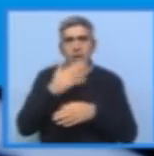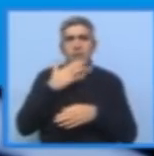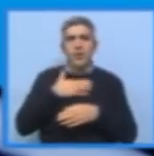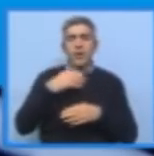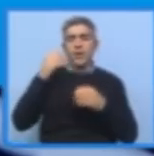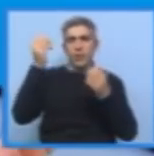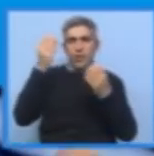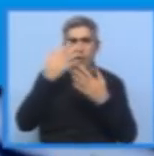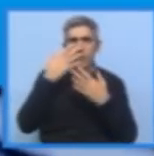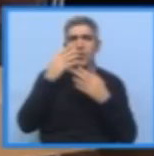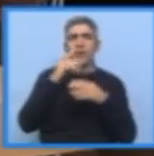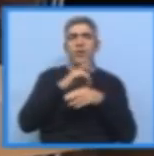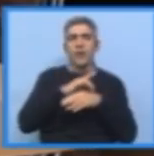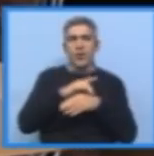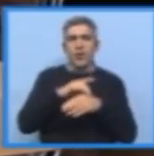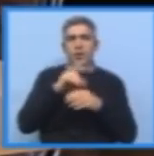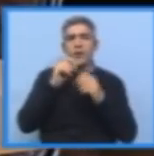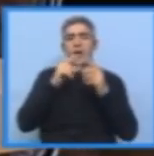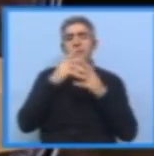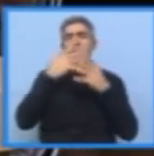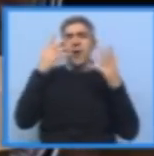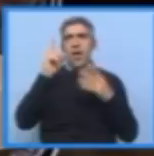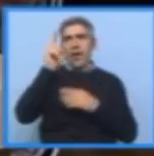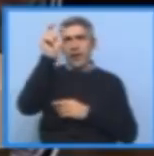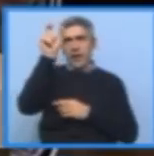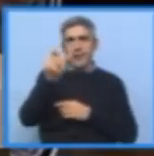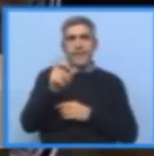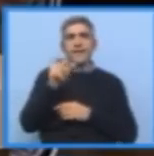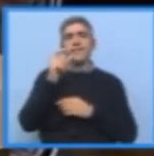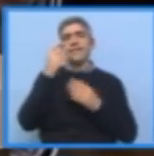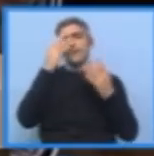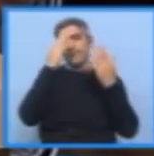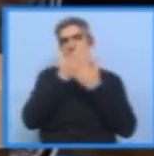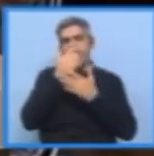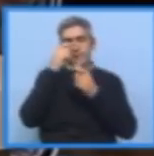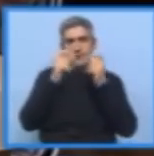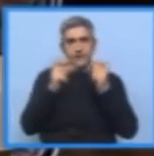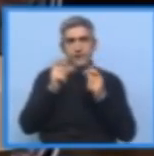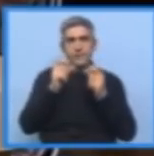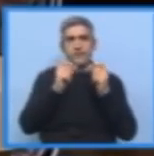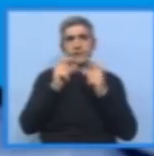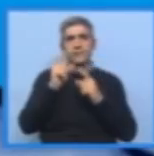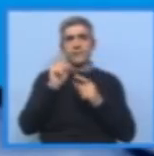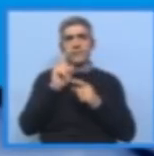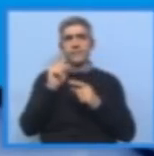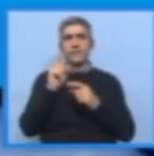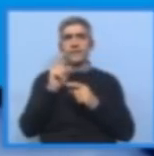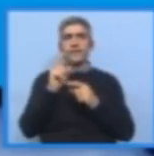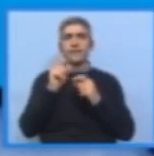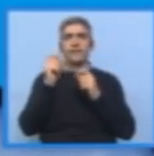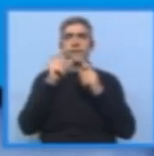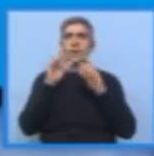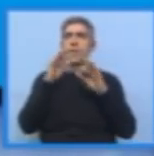luz. E a estrela maior é Ele. Aqui parece que se confundem as personagens. Portanto, a estrela não é a